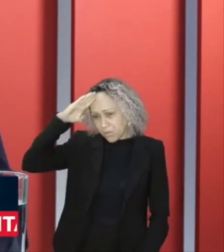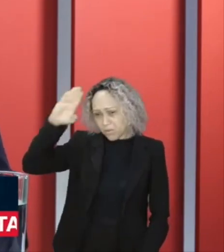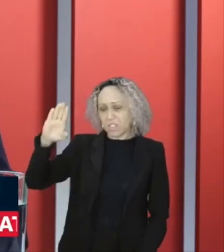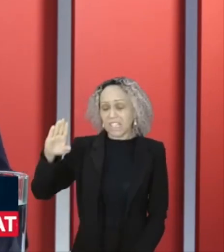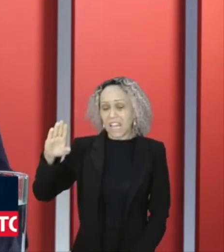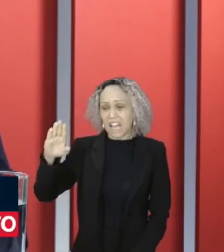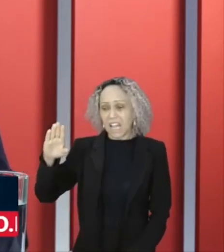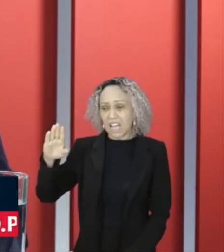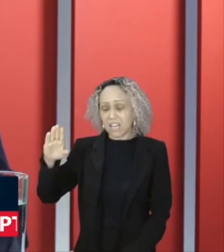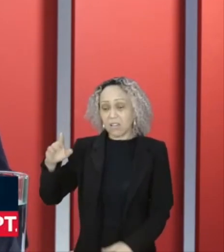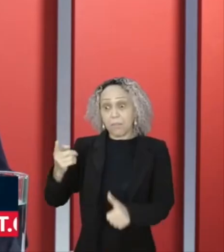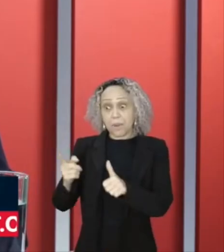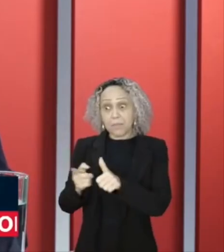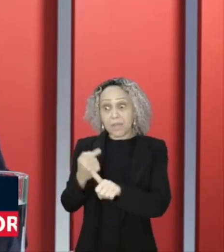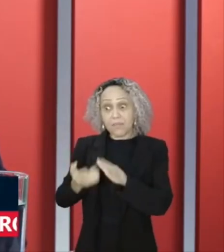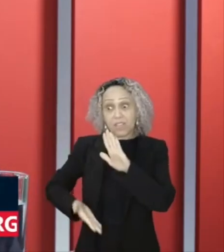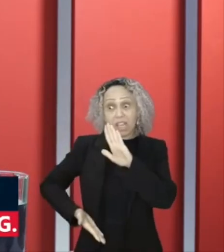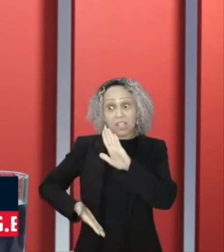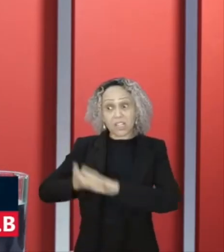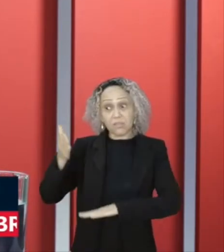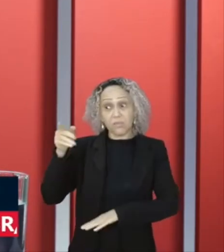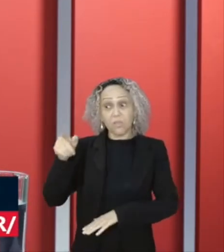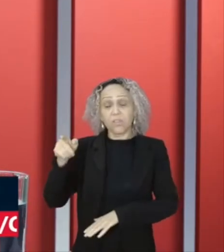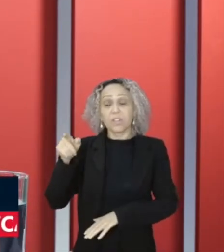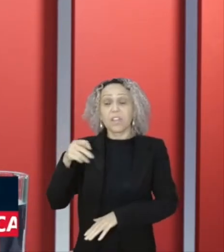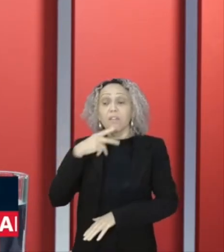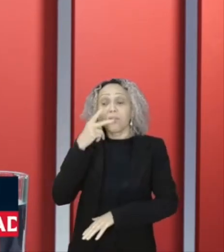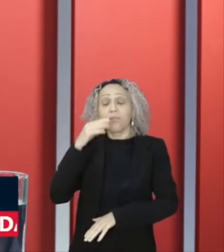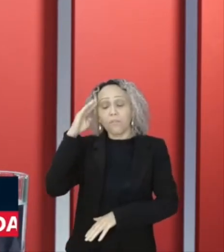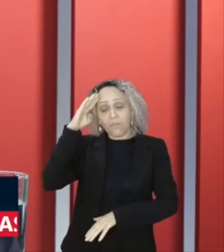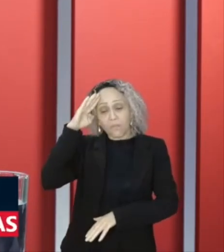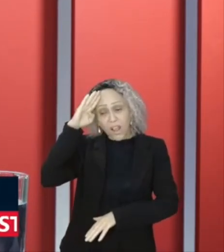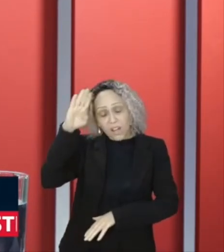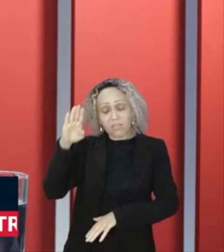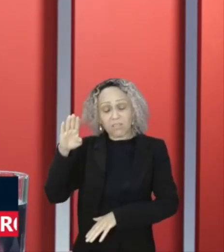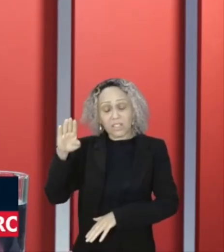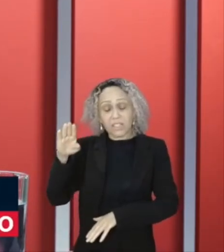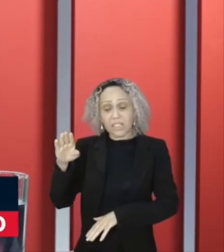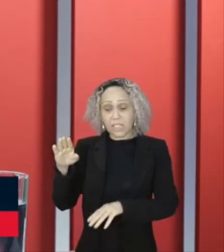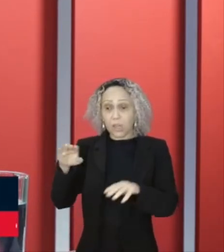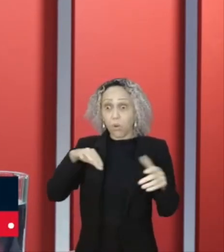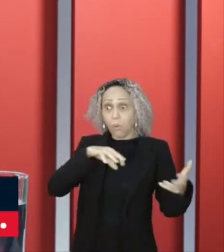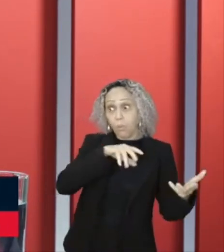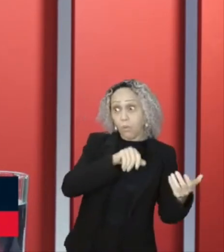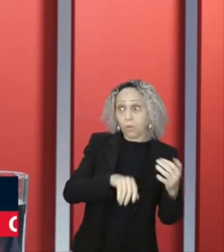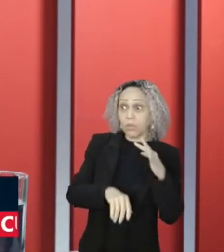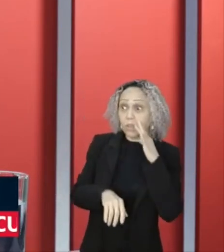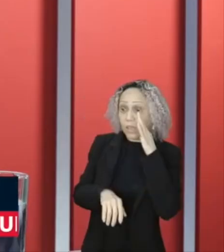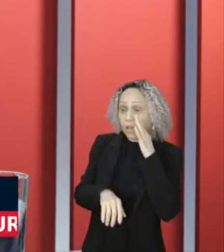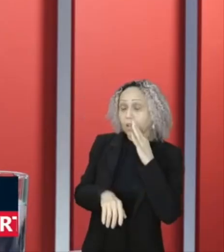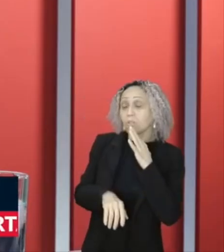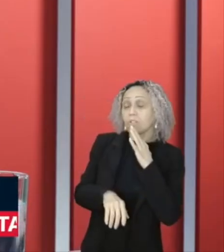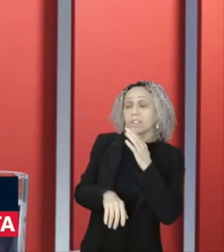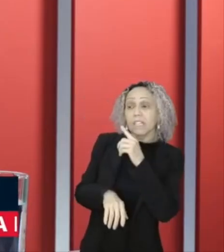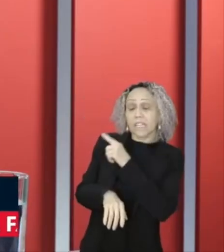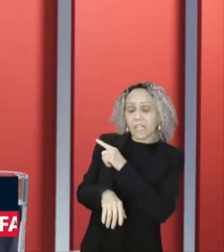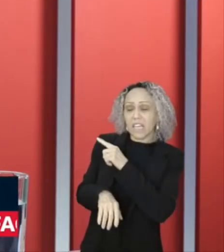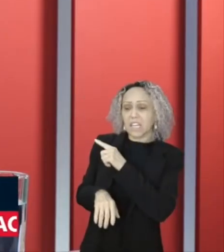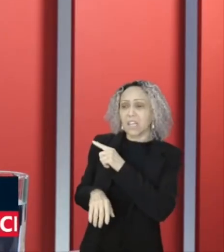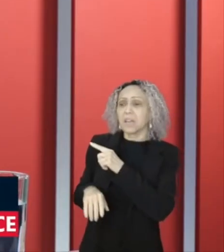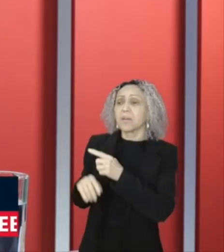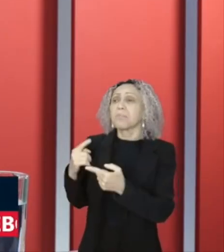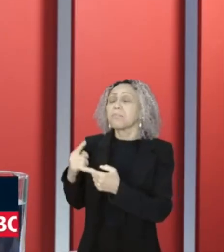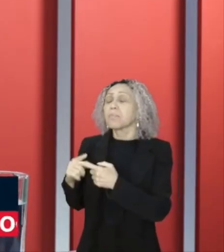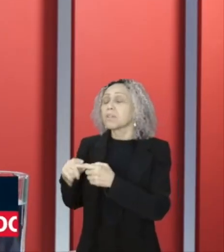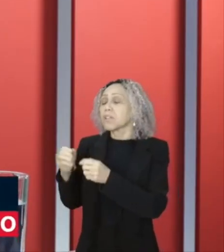isso significa que ter uma visão de futuro com eixos estratégicos, né,